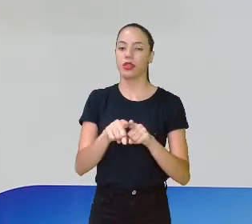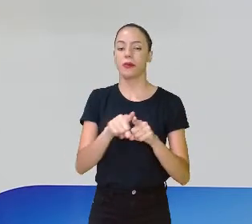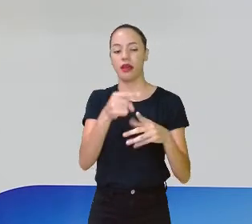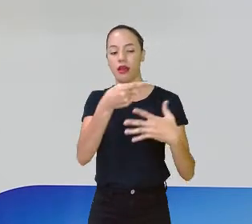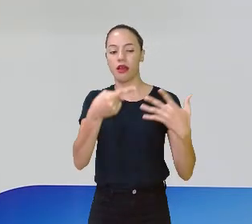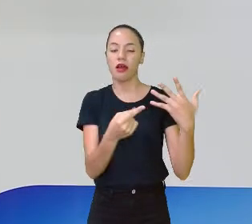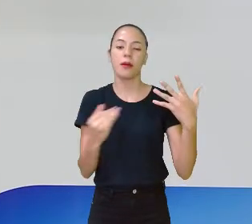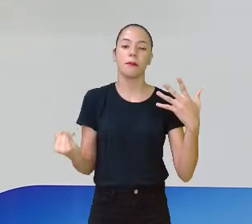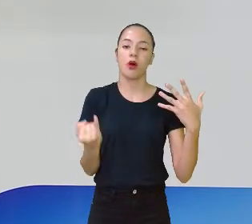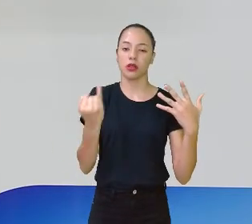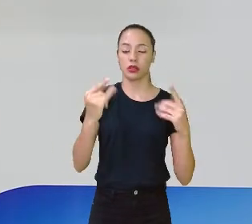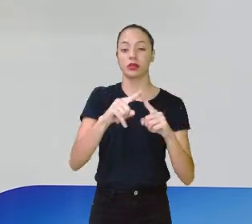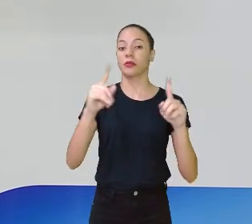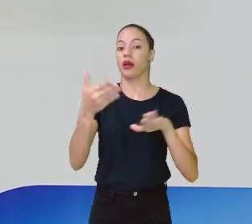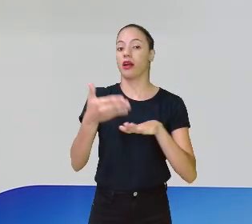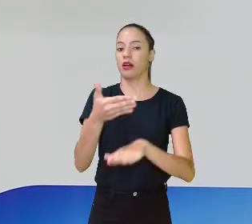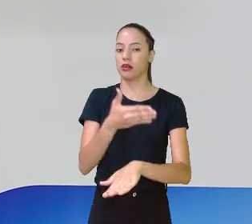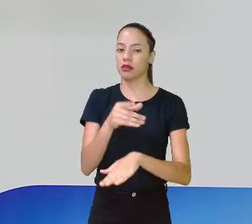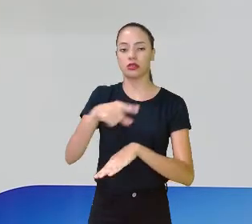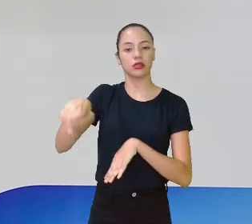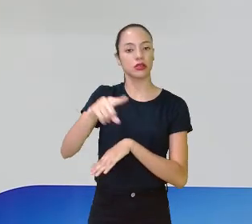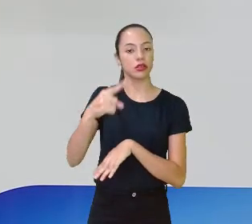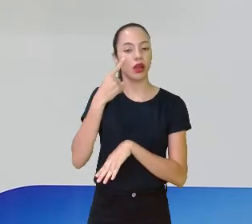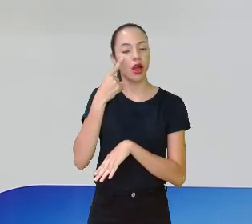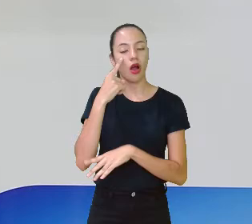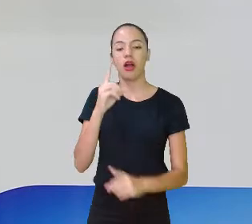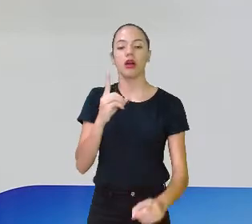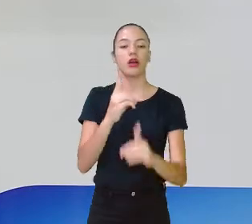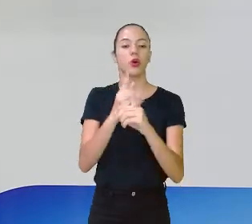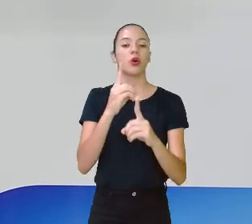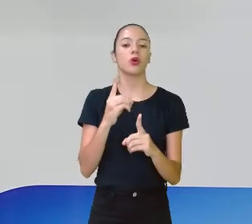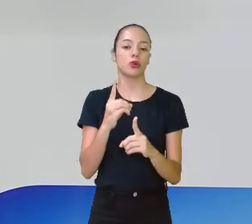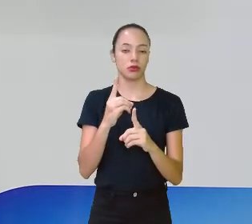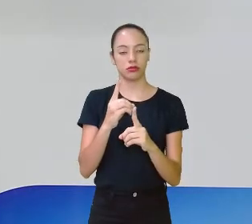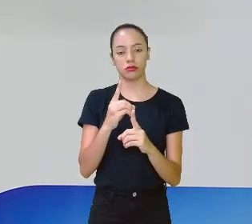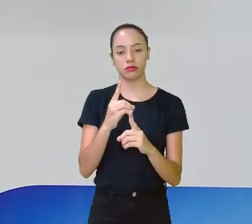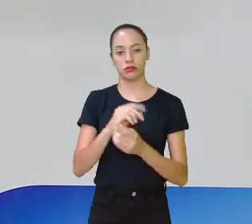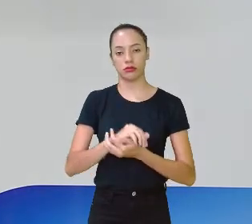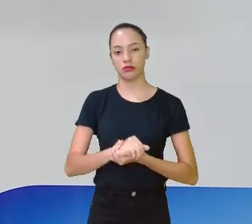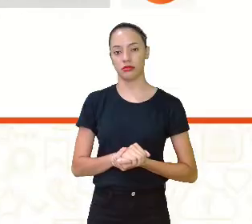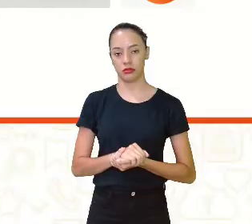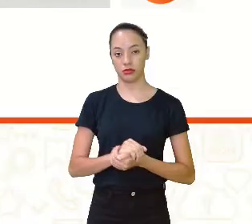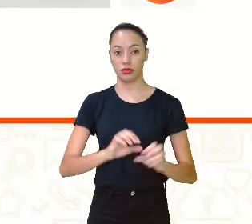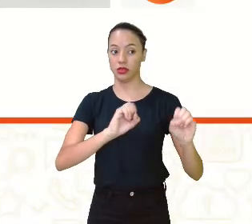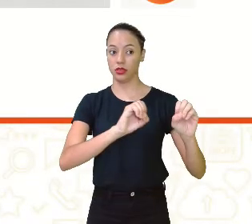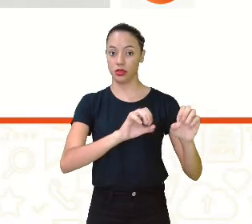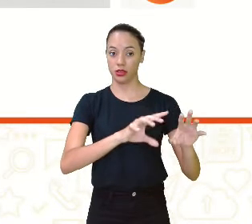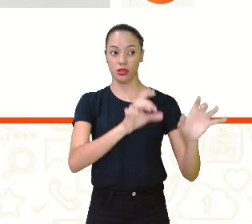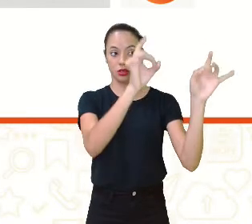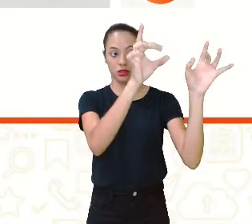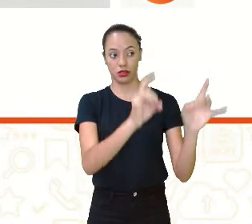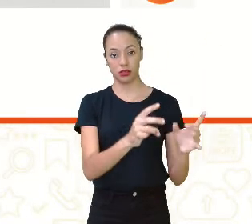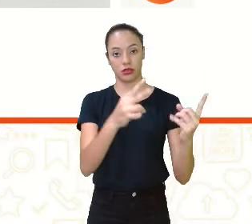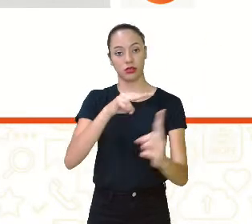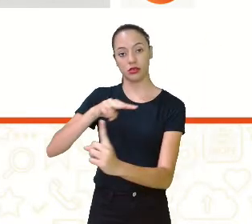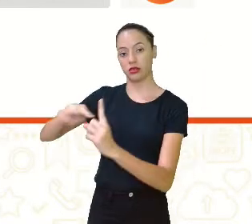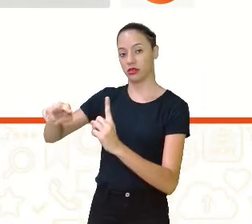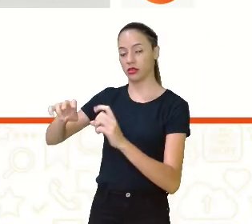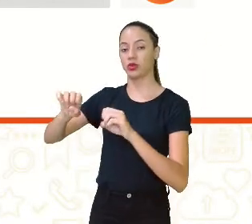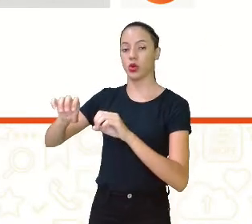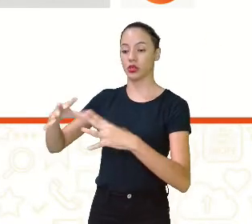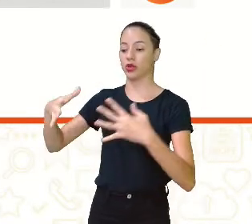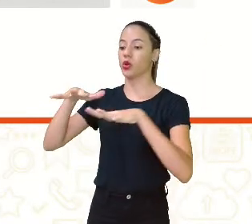considerar. Mas antes, você pode encontrar a nossa Educação Especial na perspectiva da